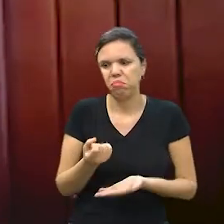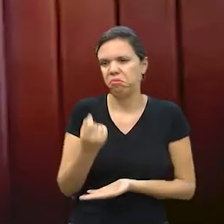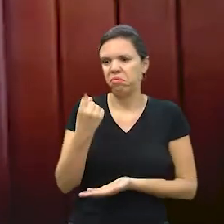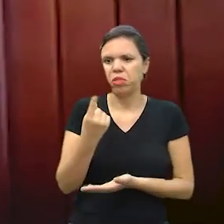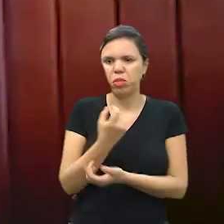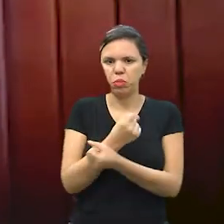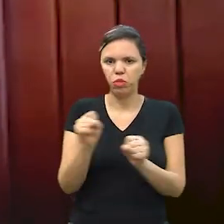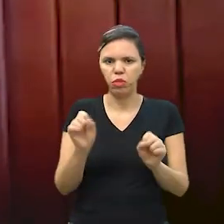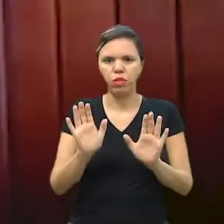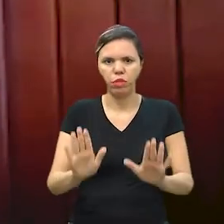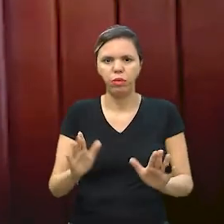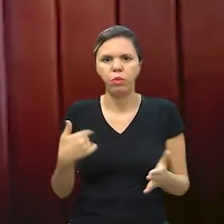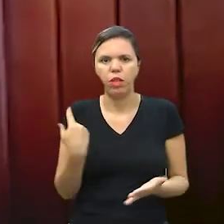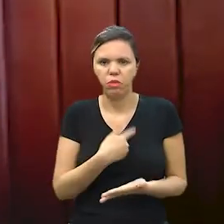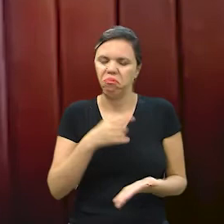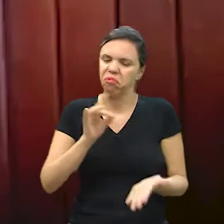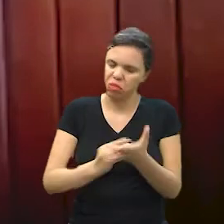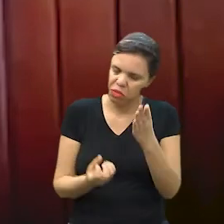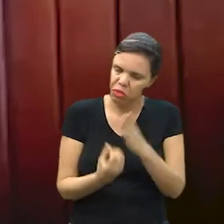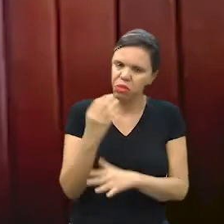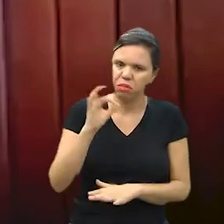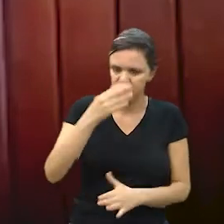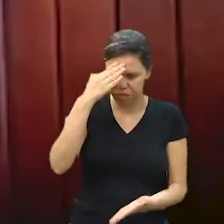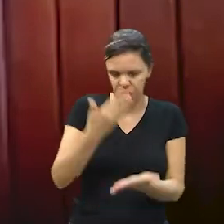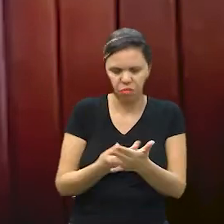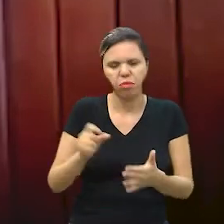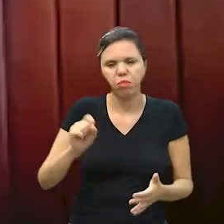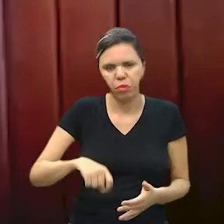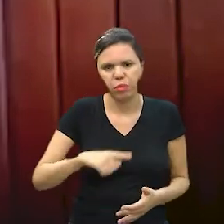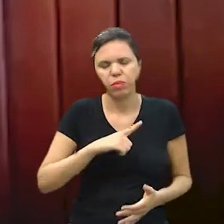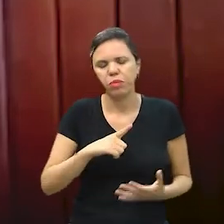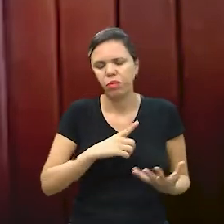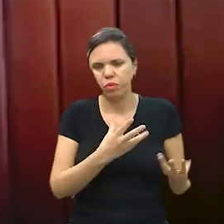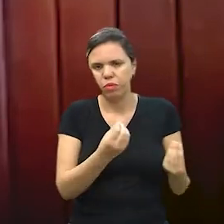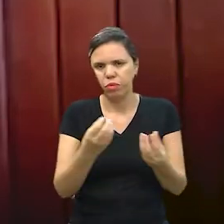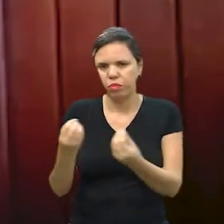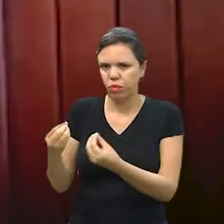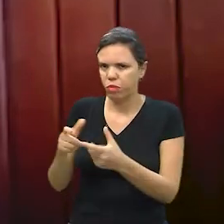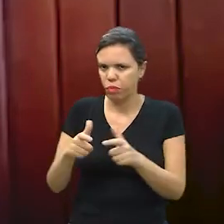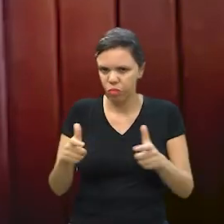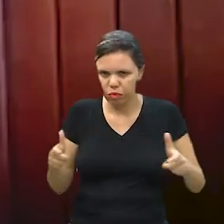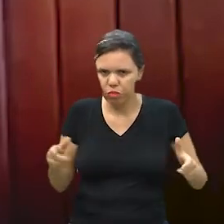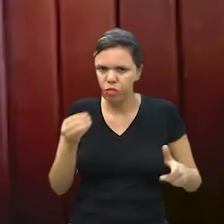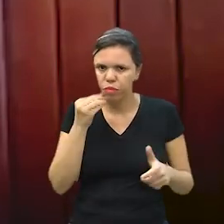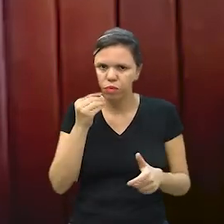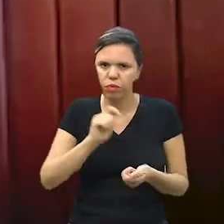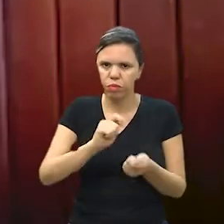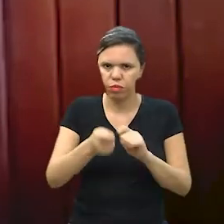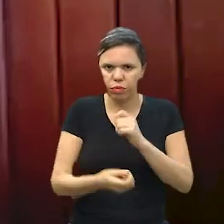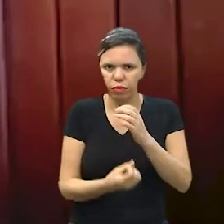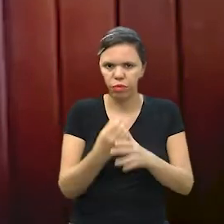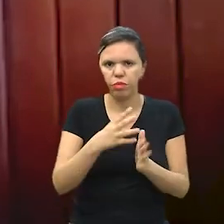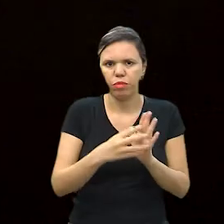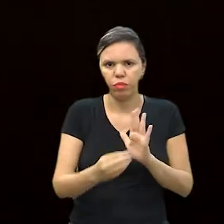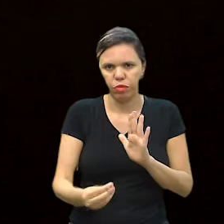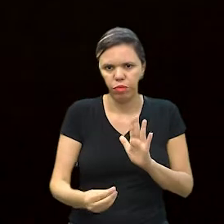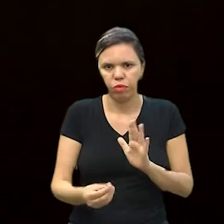hoje é uma realidade. E eu acredito que sim, né, que a gente tem bastante campo para crescer aí e se reinventar dentro desse